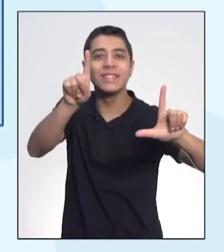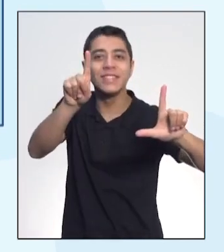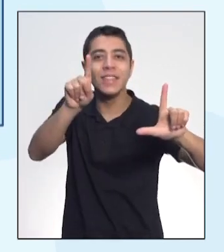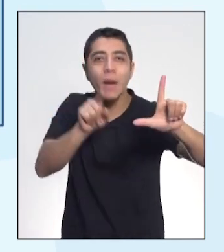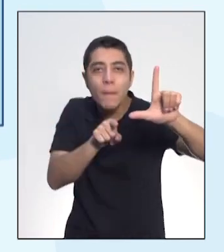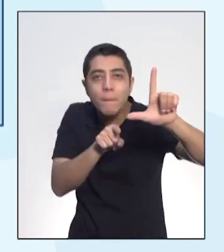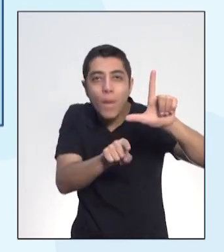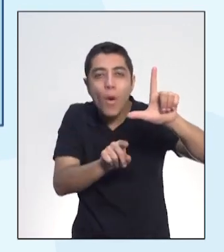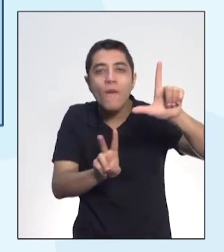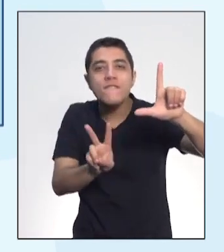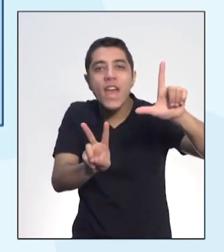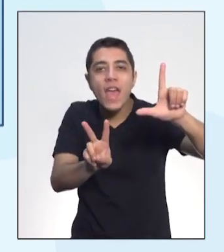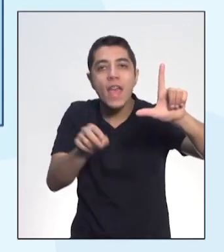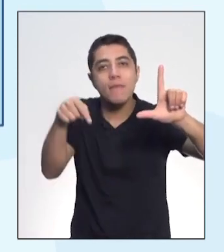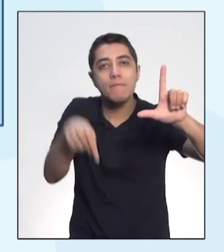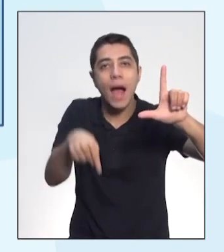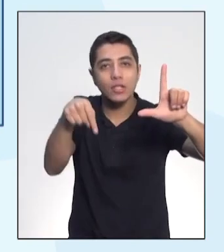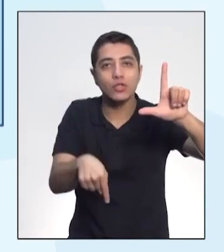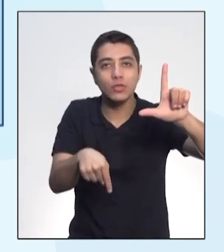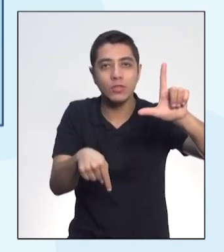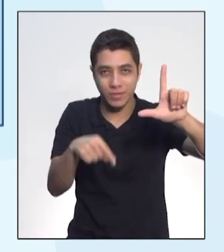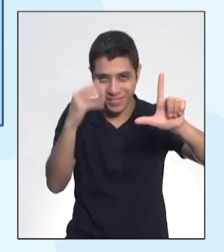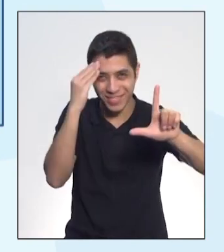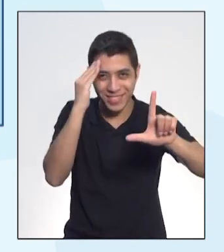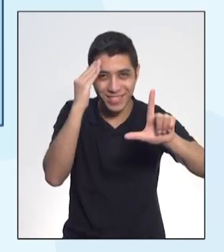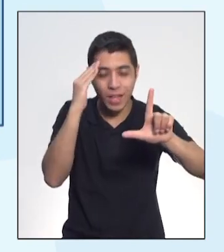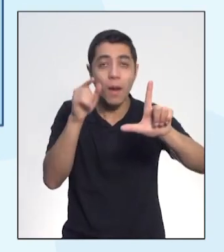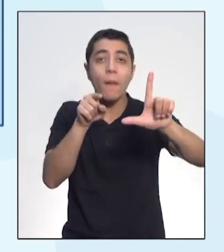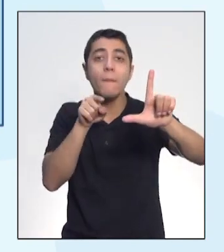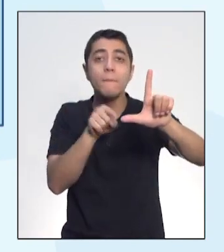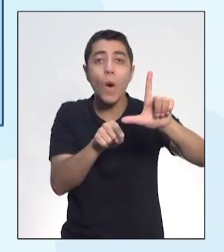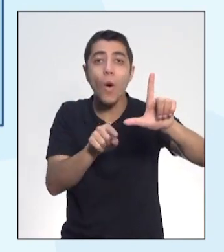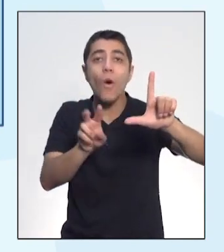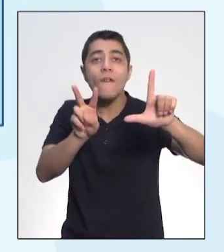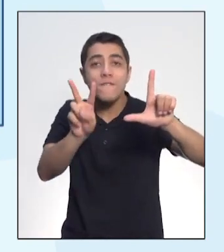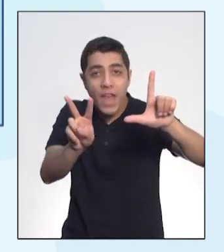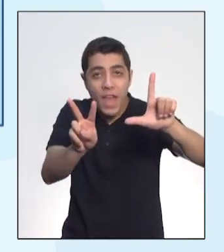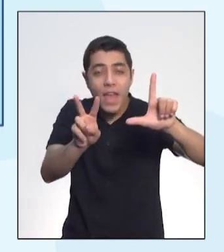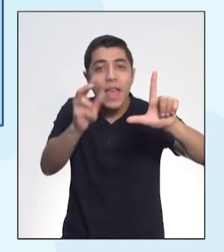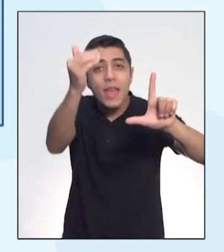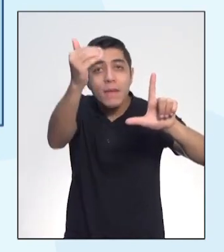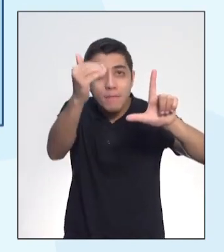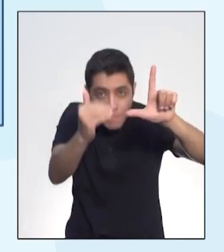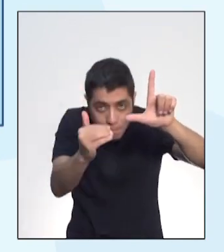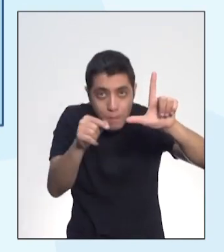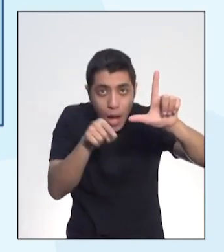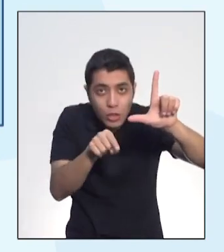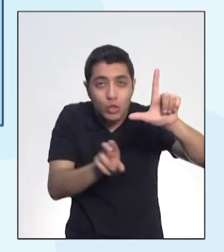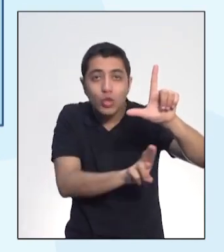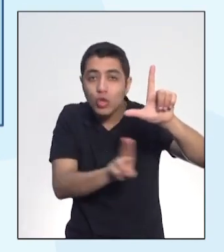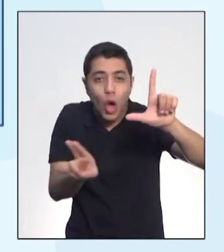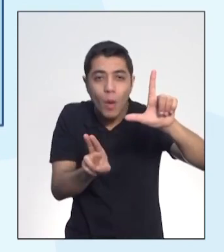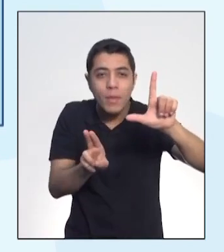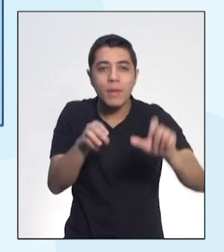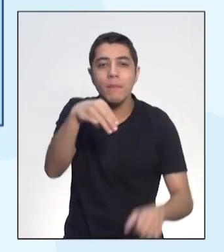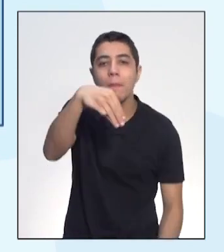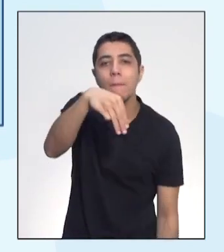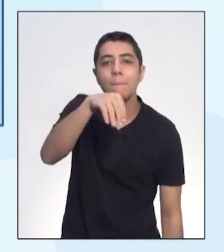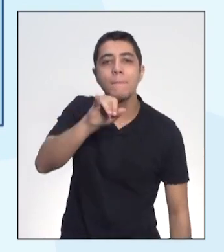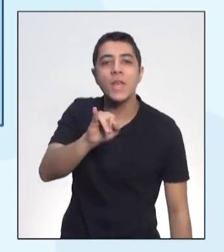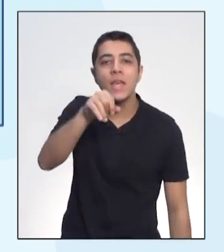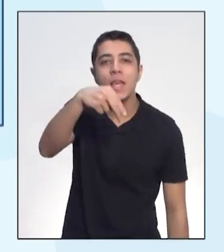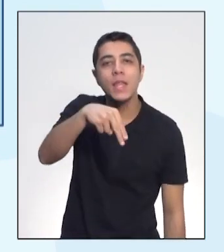embaixo, esse vértice é chamado de ponto de mínimo. Por quê, professora? Porque é o menor valor do